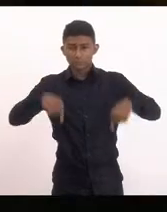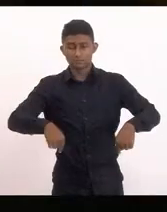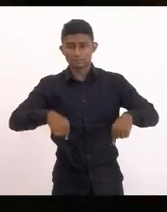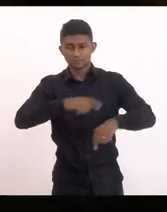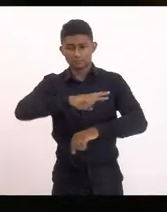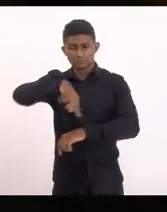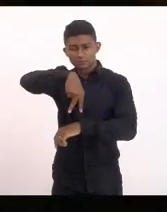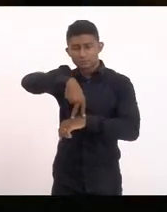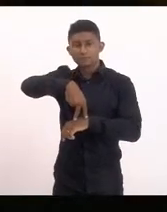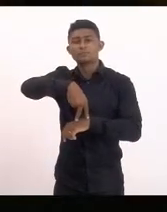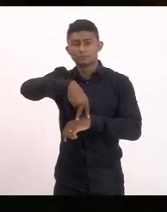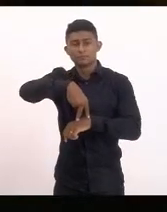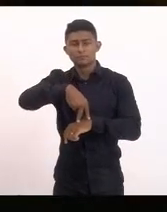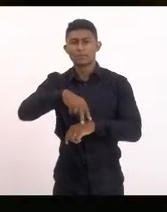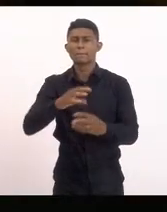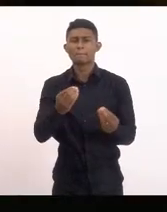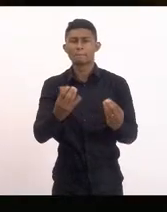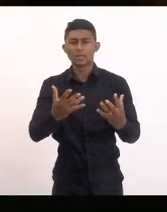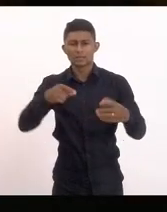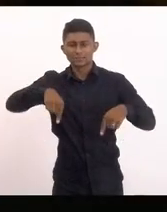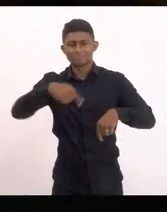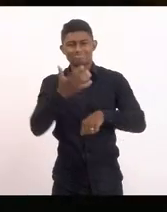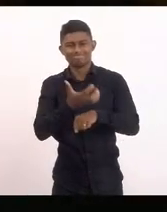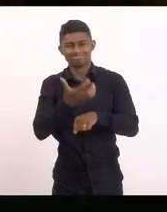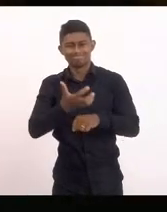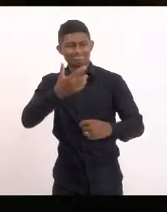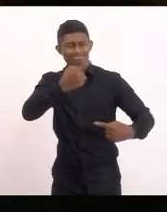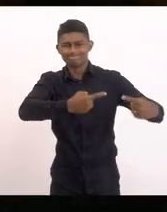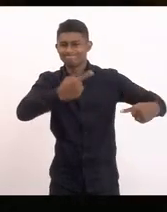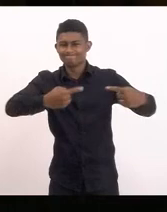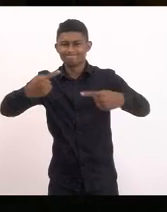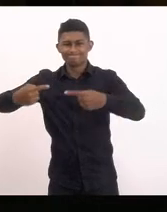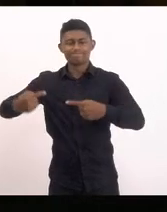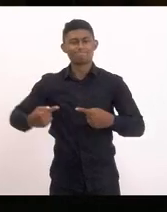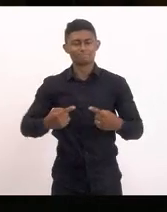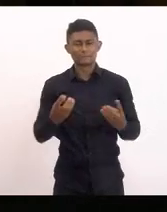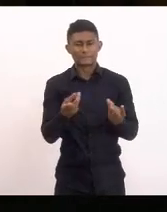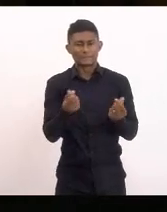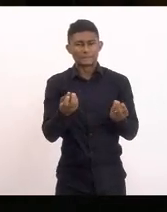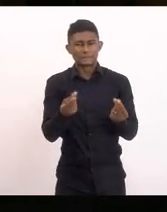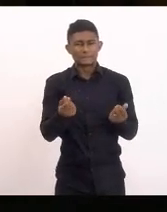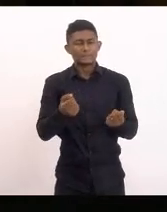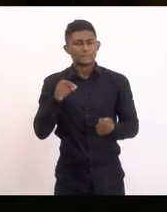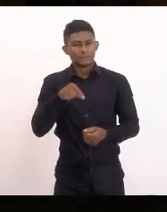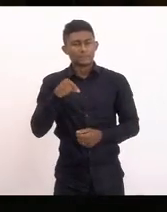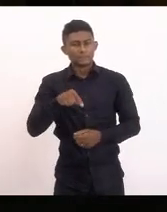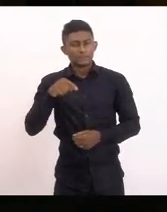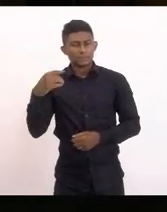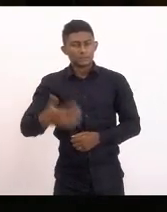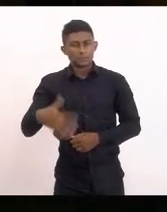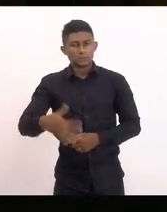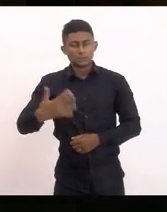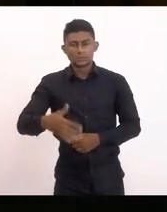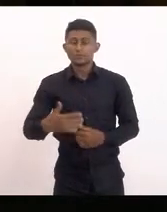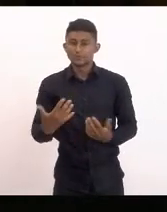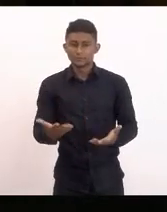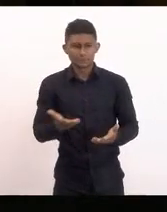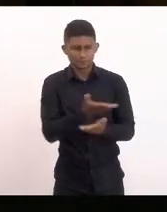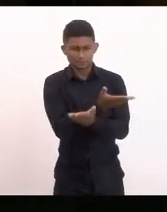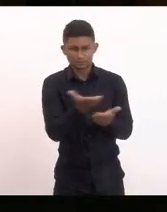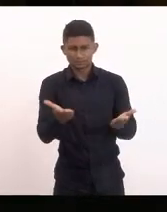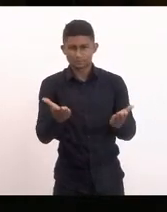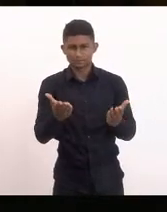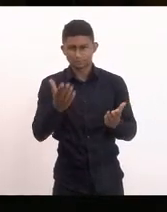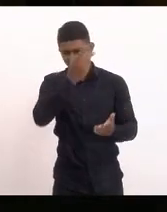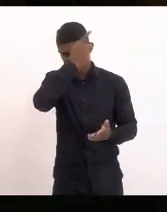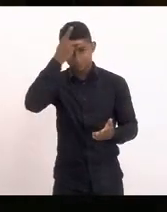presidente, para discutir uma matéria que realmente é muito sensível, muito cara à população fluminense,